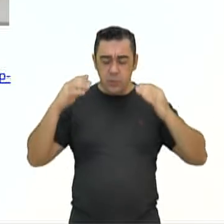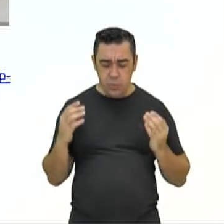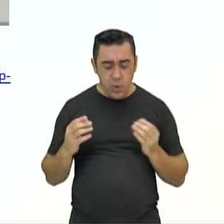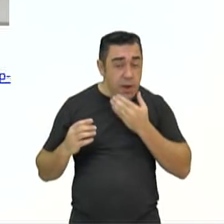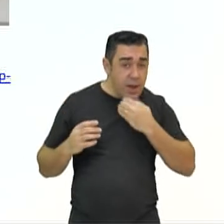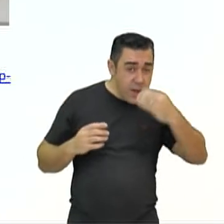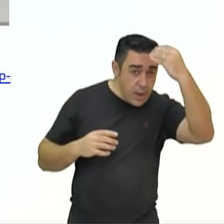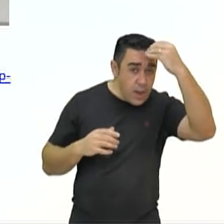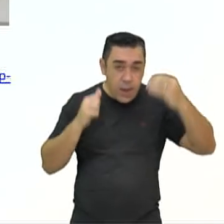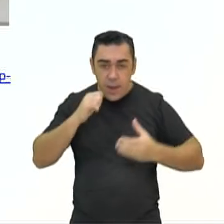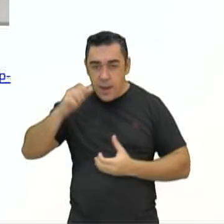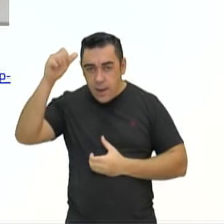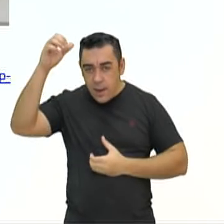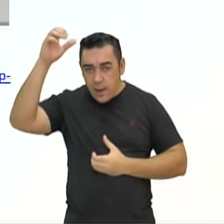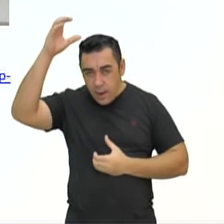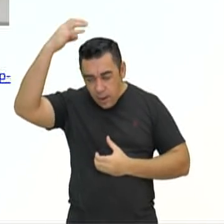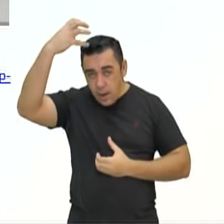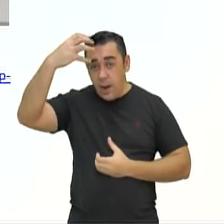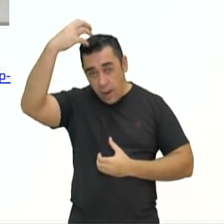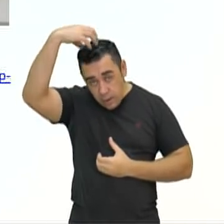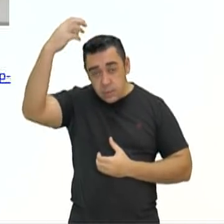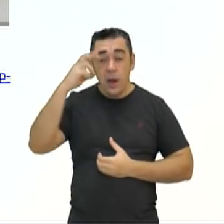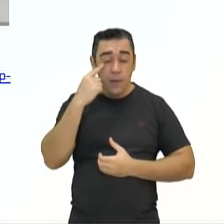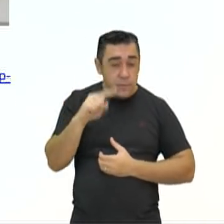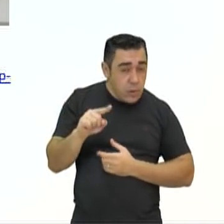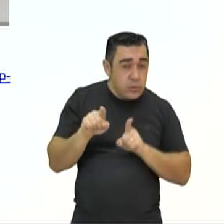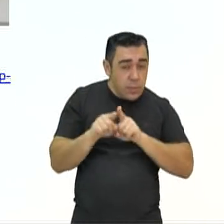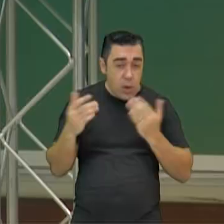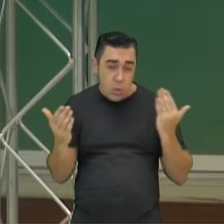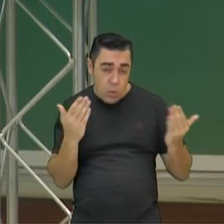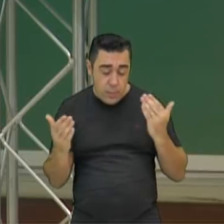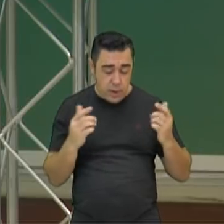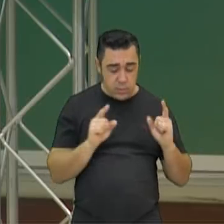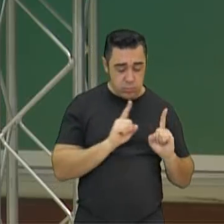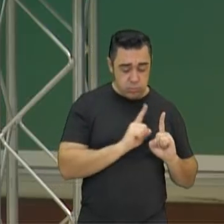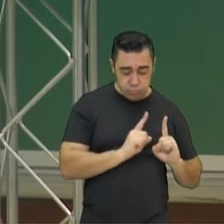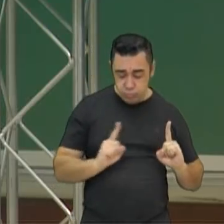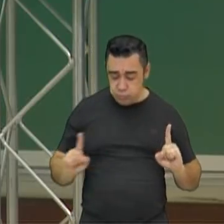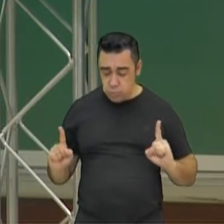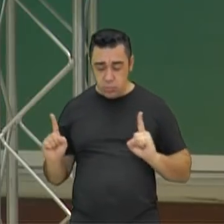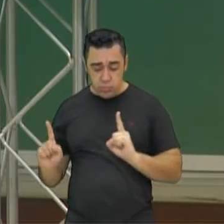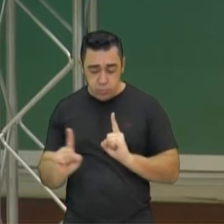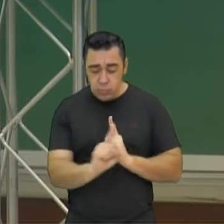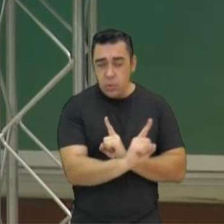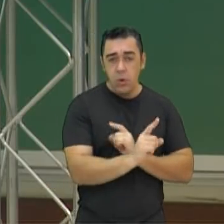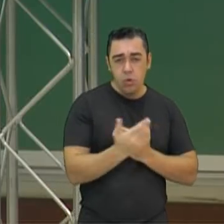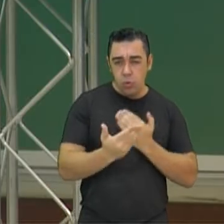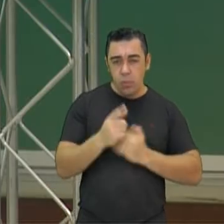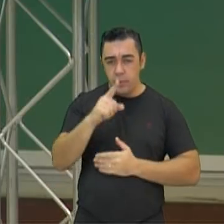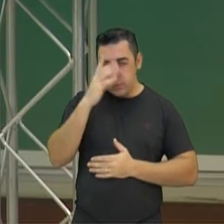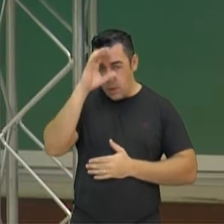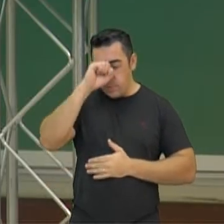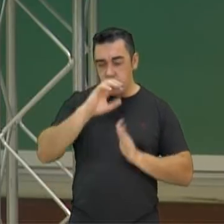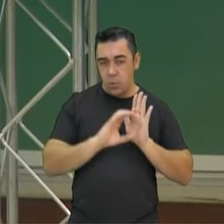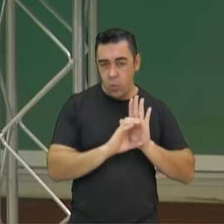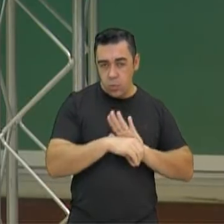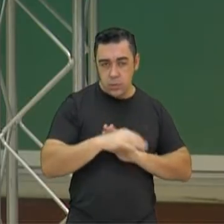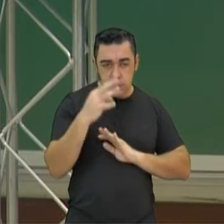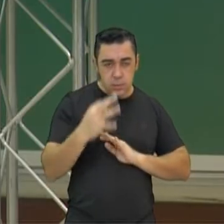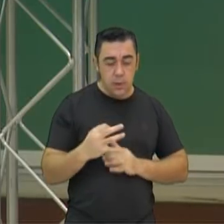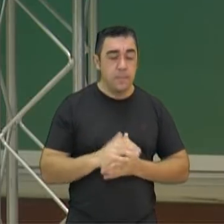as diferenças ali de tamanho, passei algumas dicas para vocês entenderem esses conceitos das peças